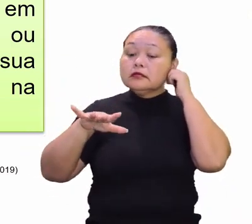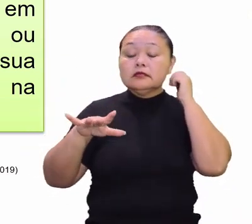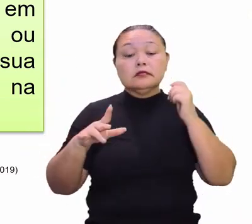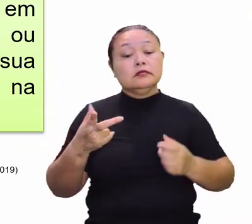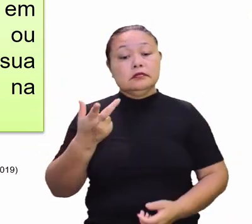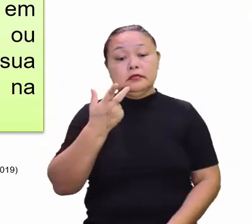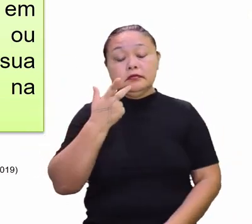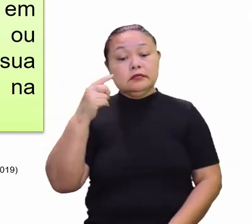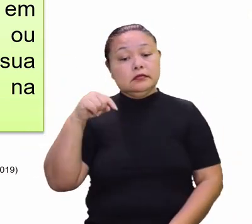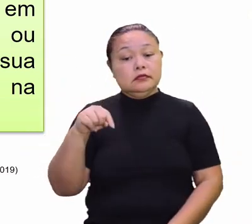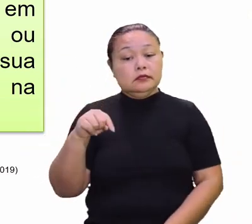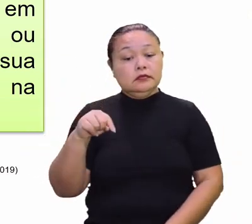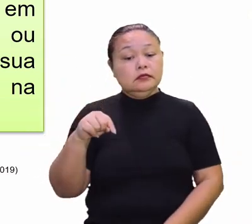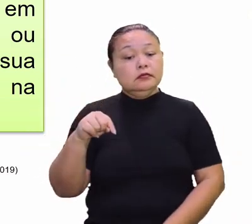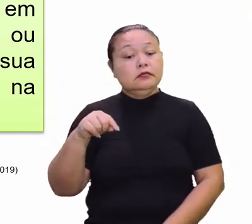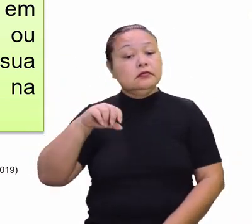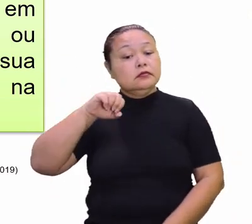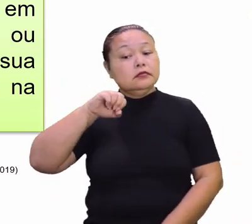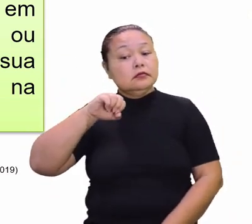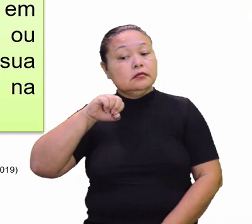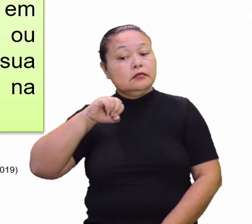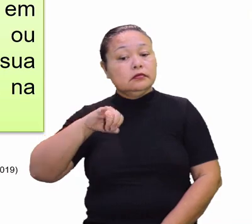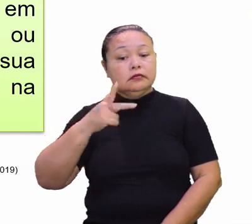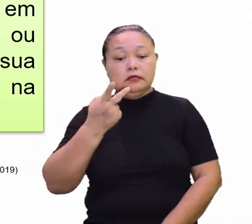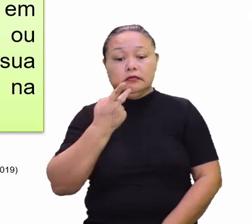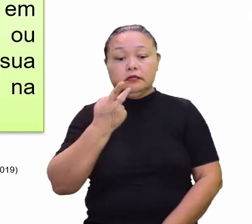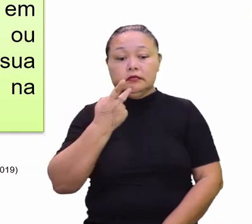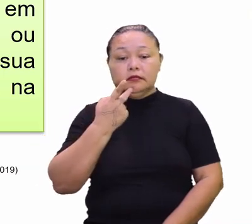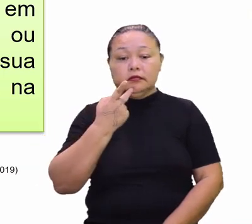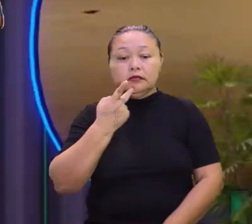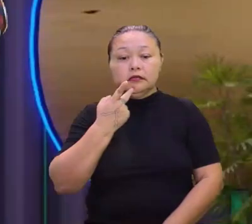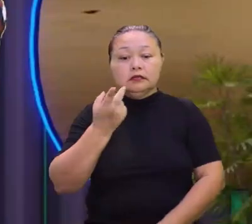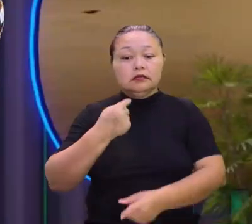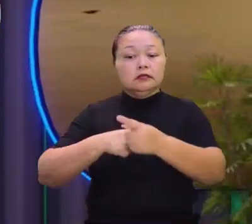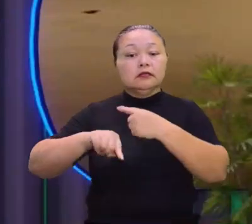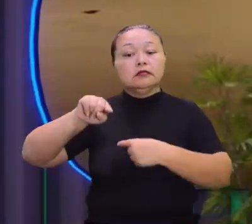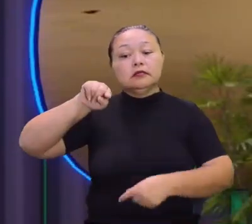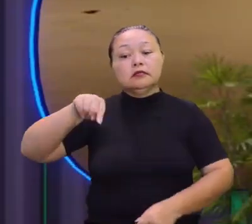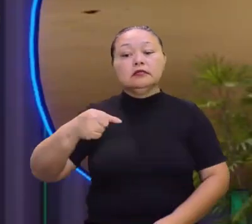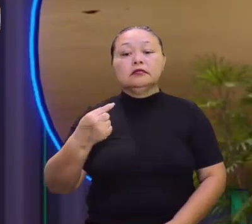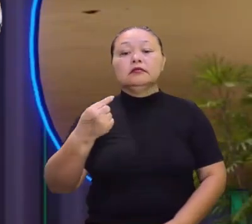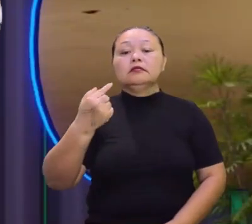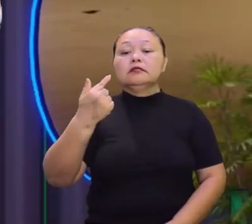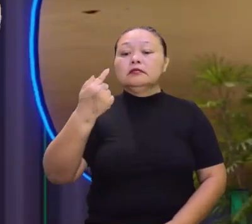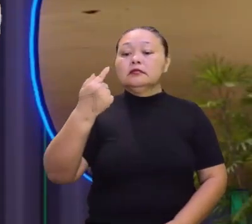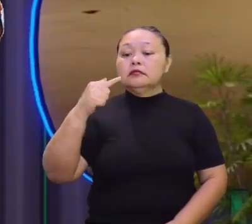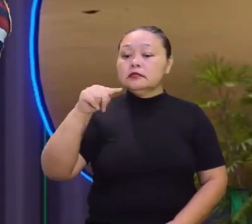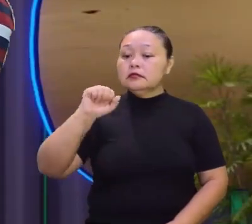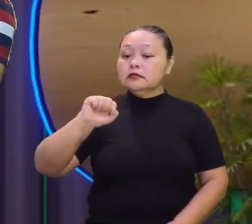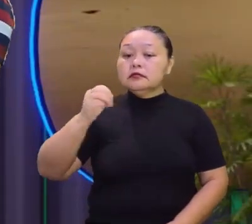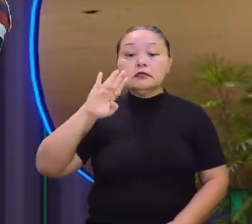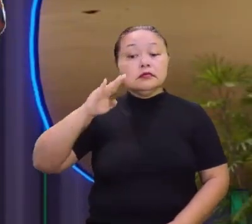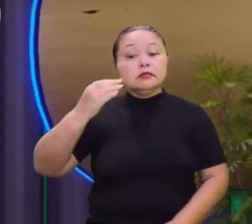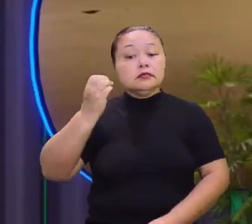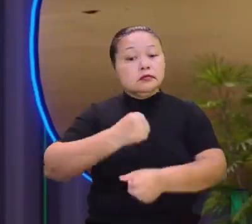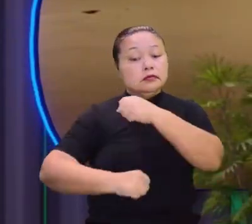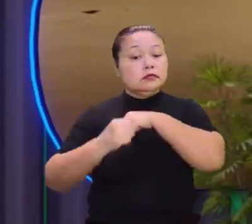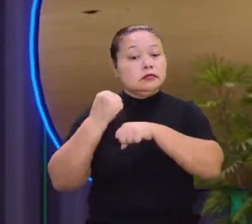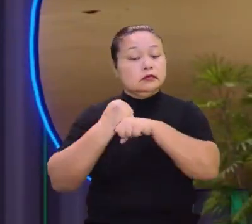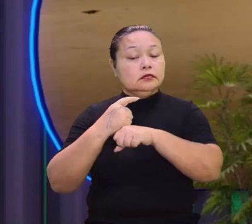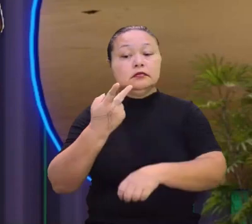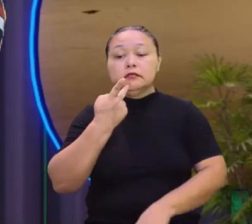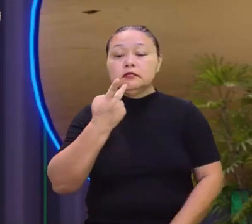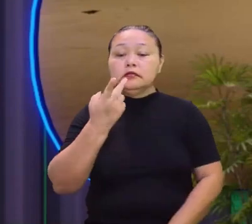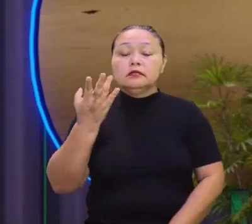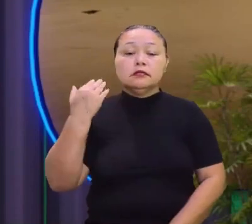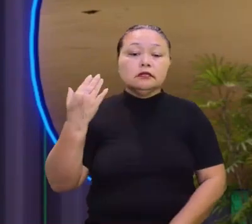que a gente pode dizer se nós estamos falando de 1,78 bilhões de anos? A gente